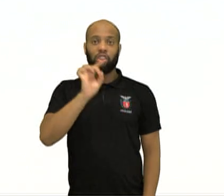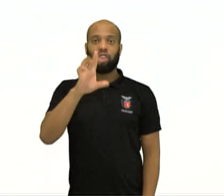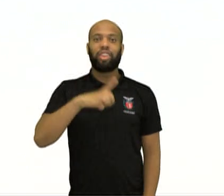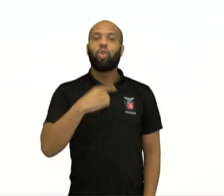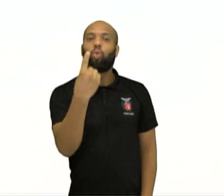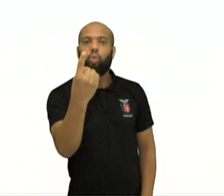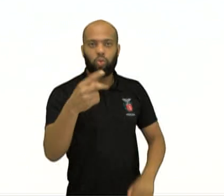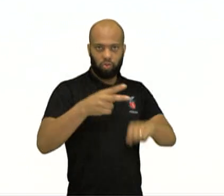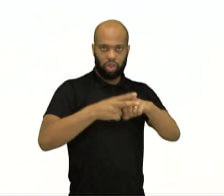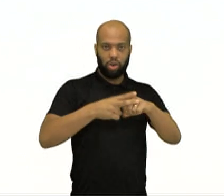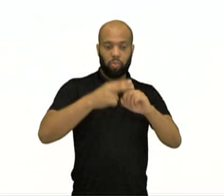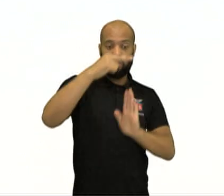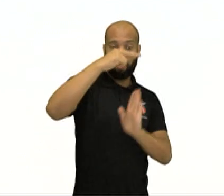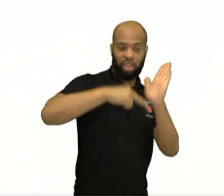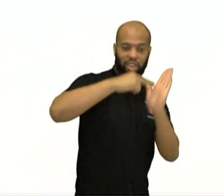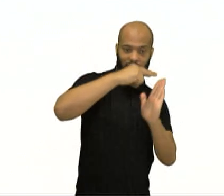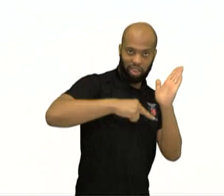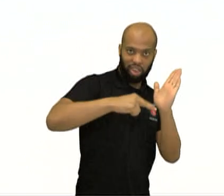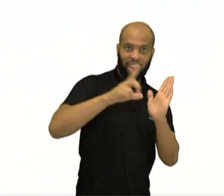aqui, ó. Li.